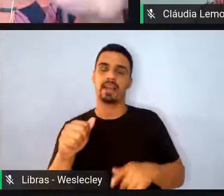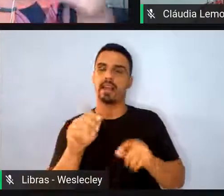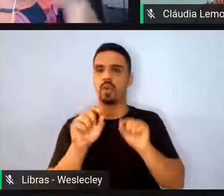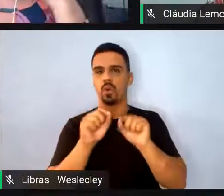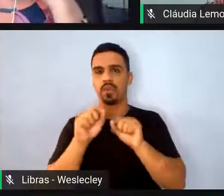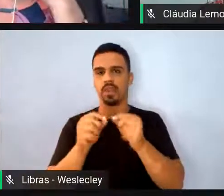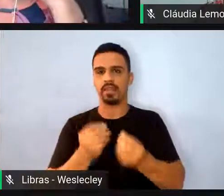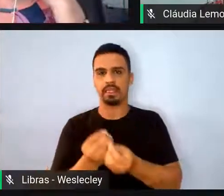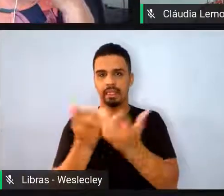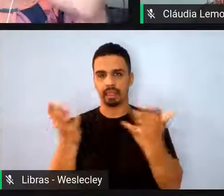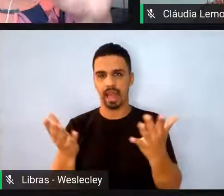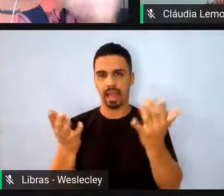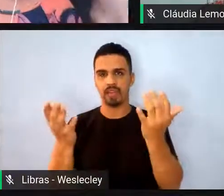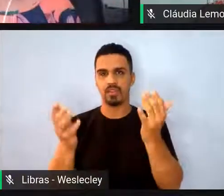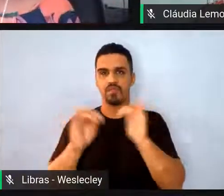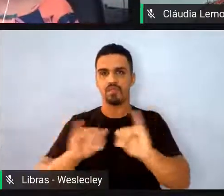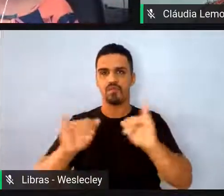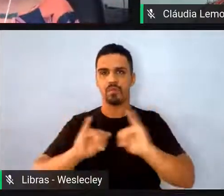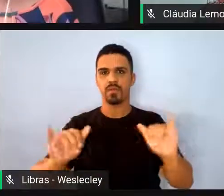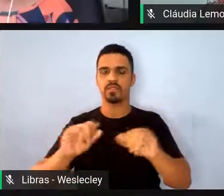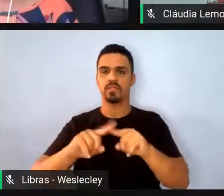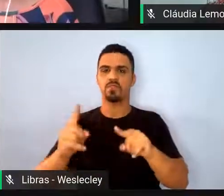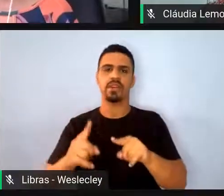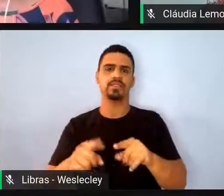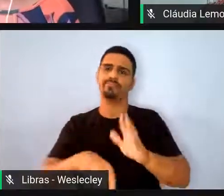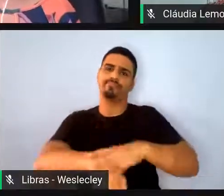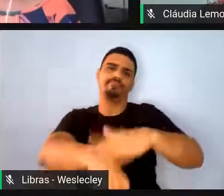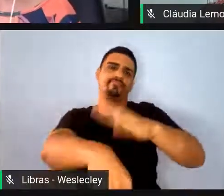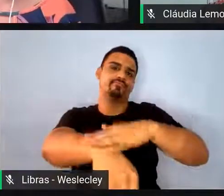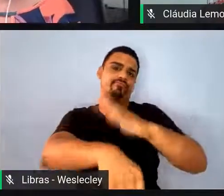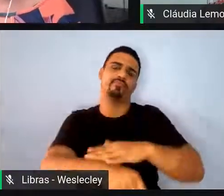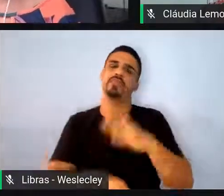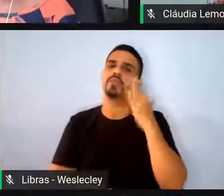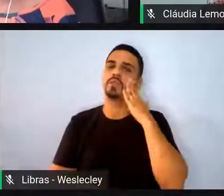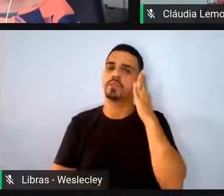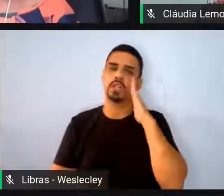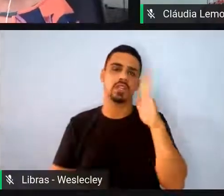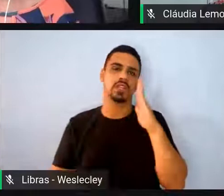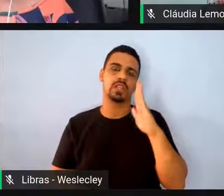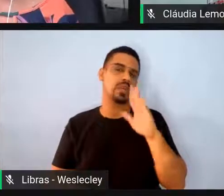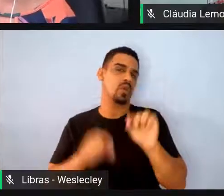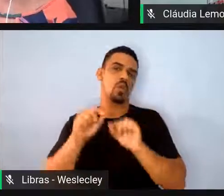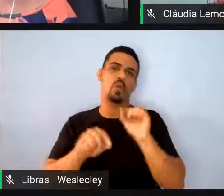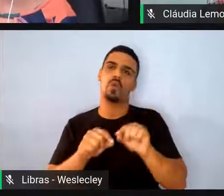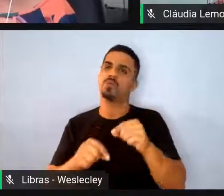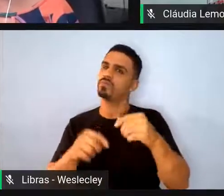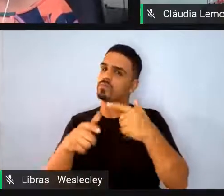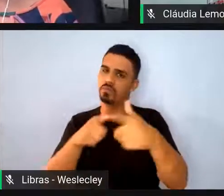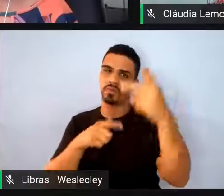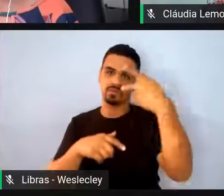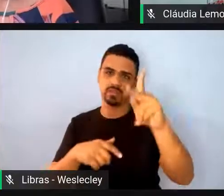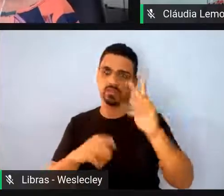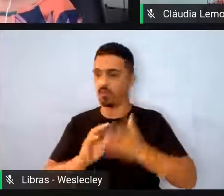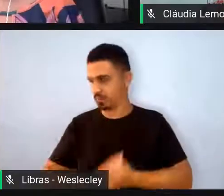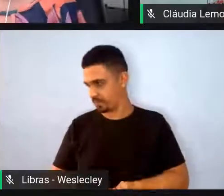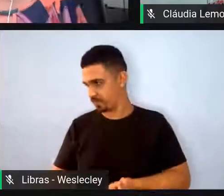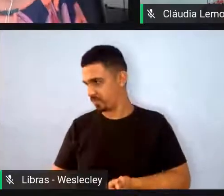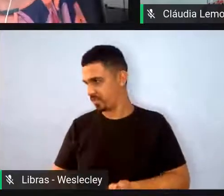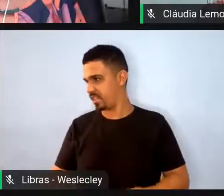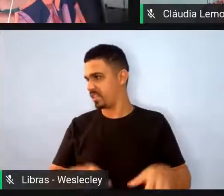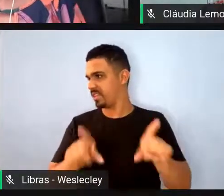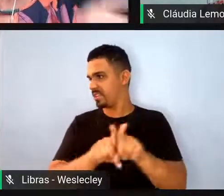mas, se vira aí para entender, entendeu? Está sendo votado nesse momento PL XYZ.